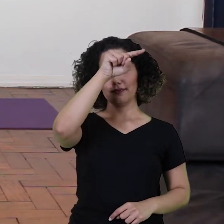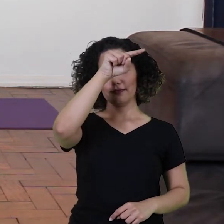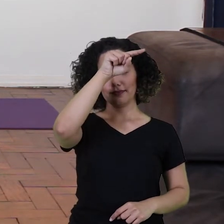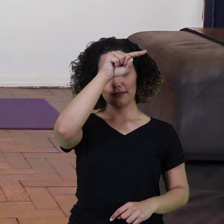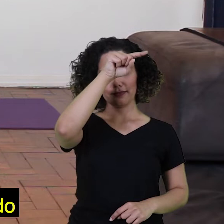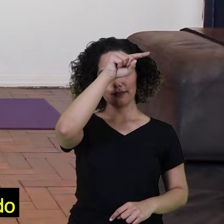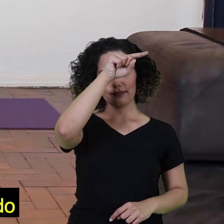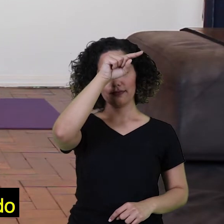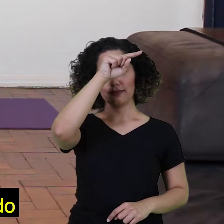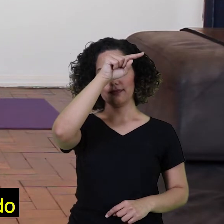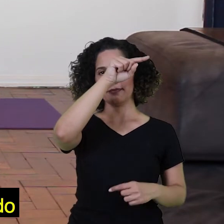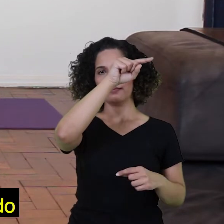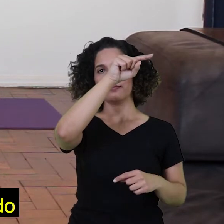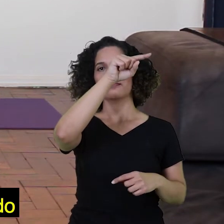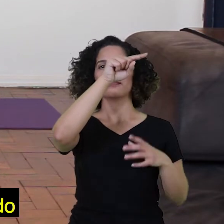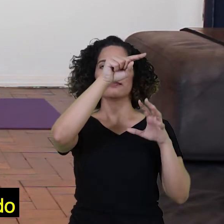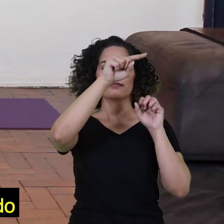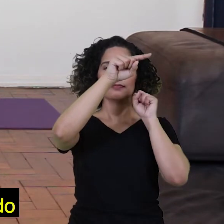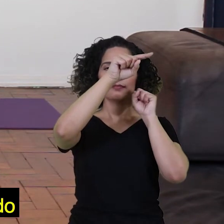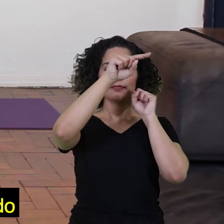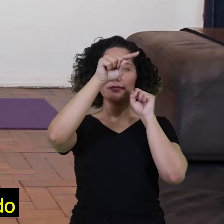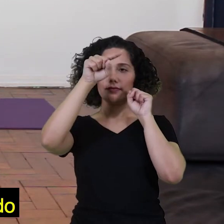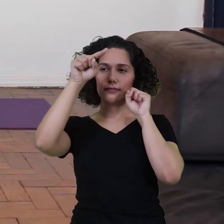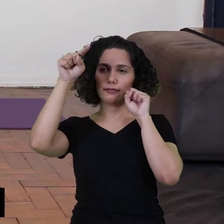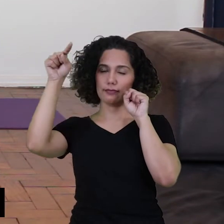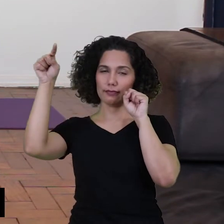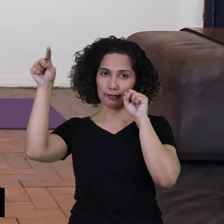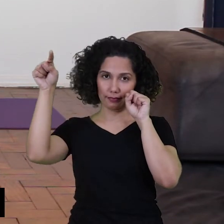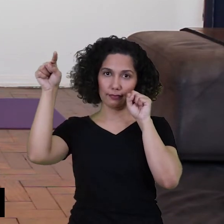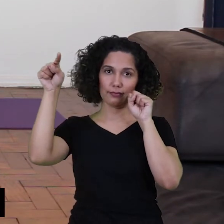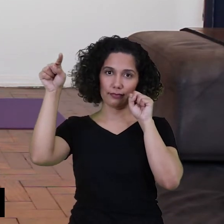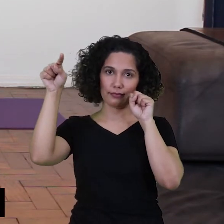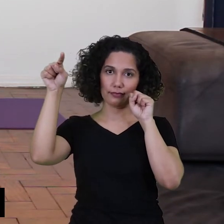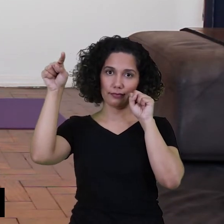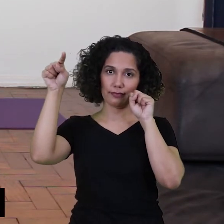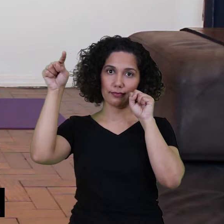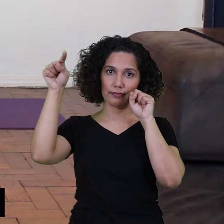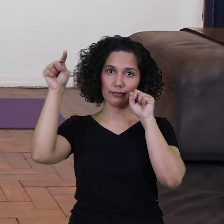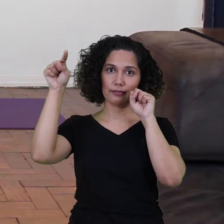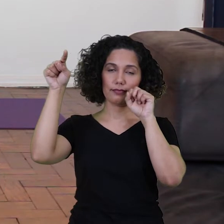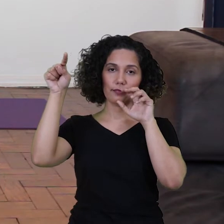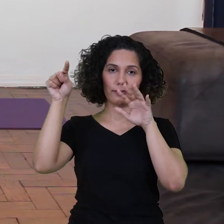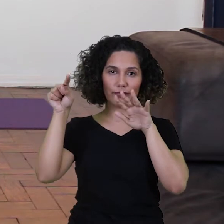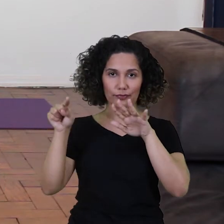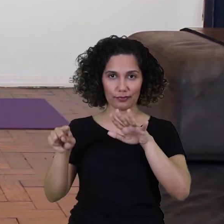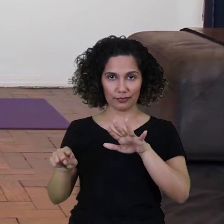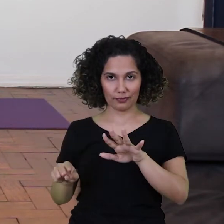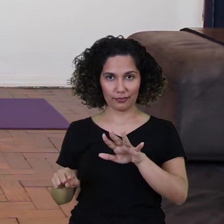quadrado. A gente vai reter o ar, vai imaginar que está fazendo a parte de cima do quadrado. A gente